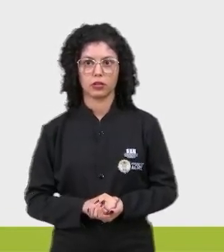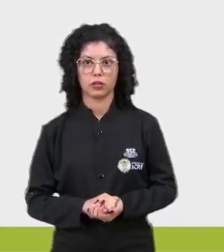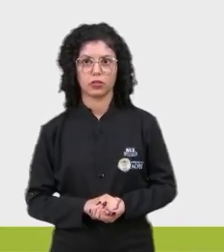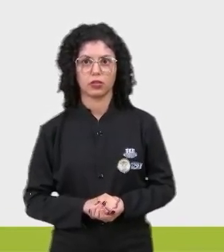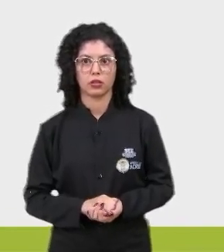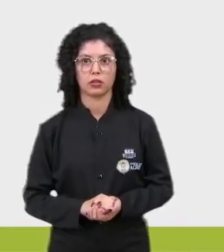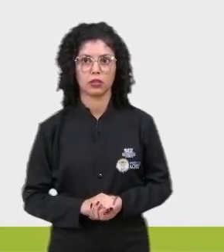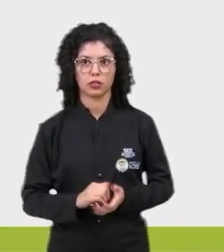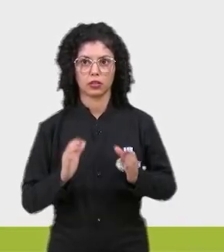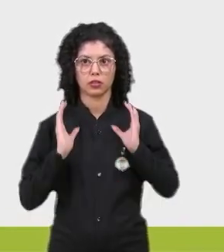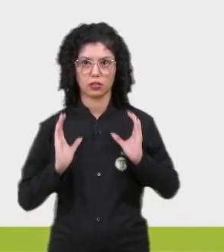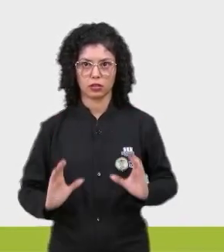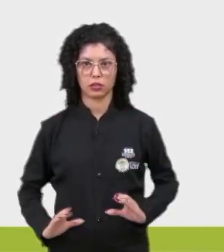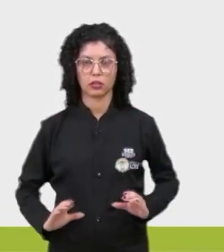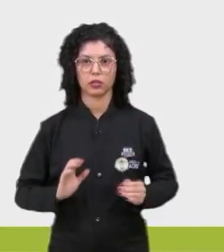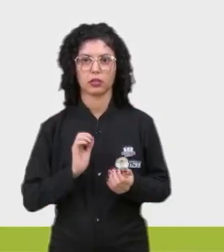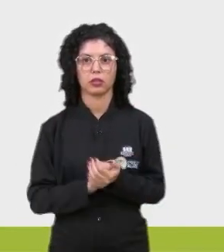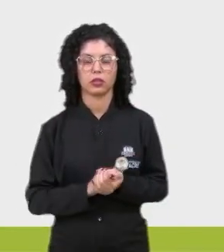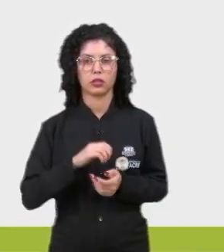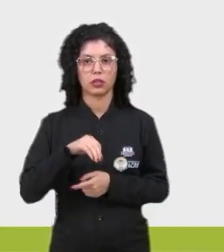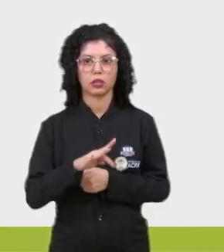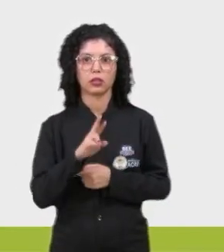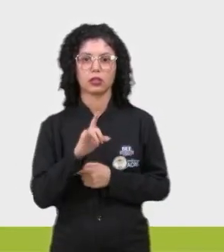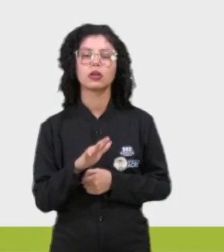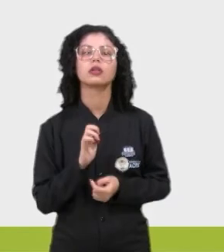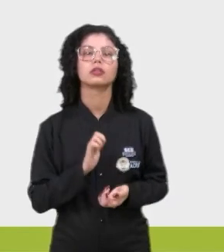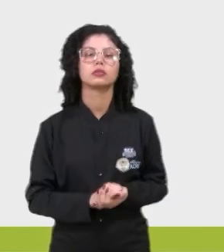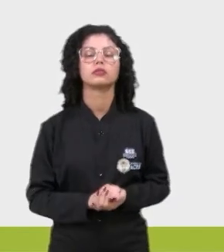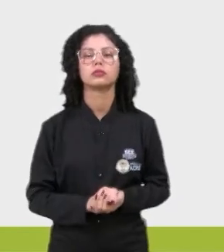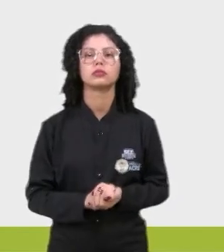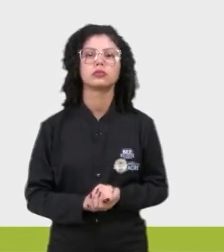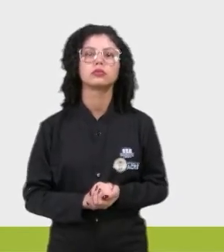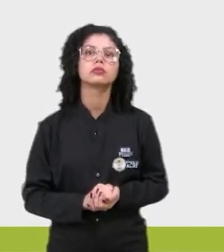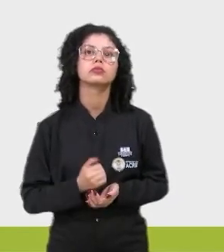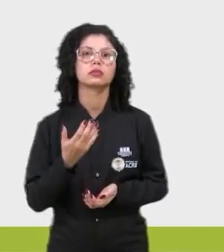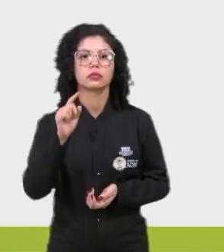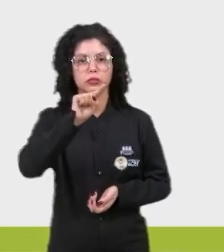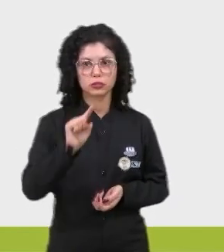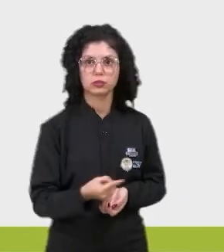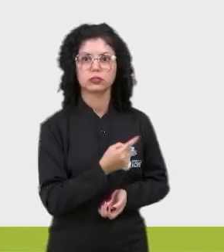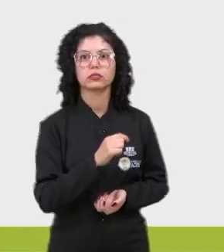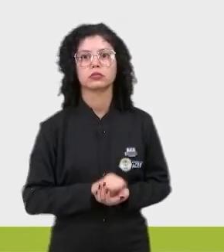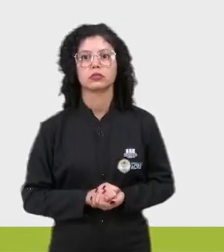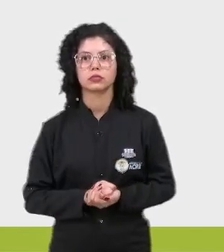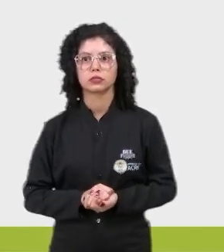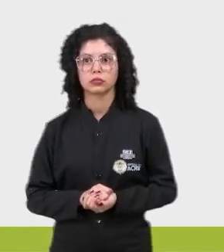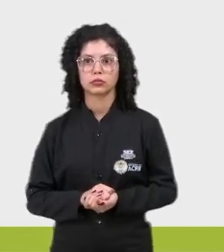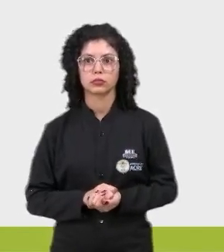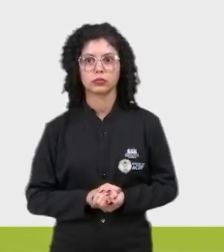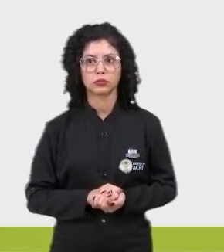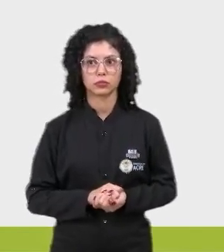a obra Cidadanias Mutiladas, que foi, inclusive, recebeu nota 1000.